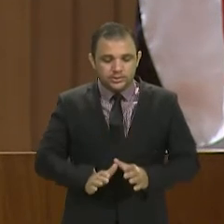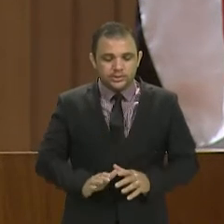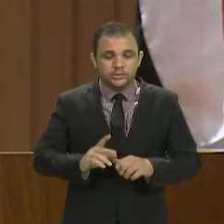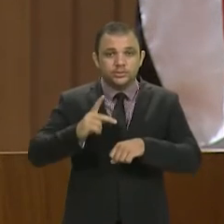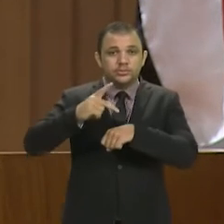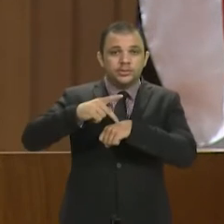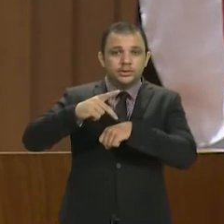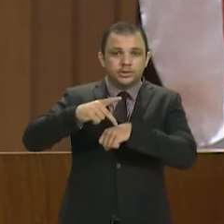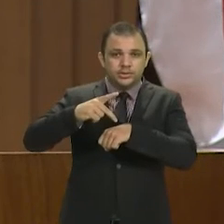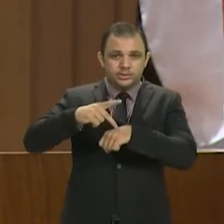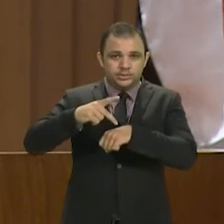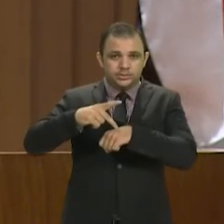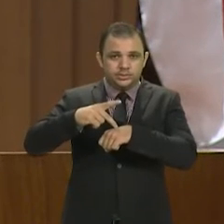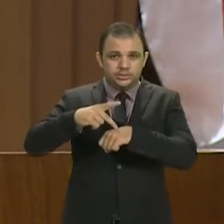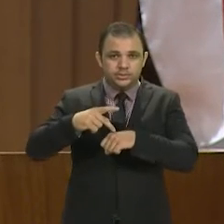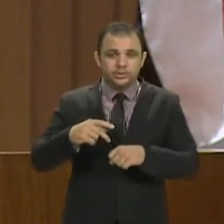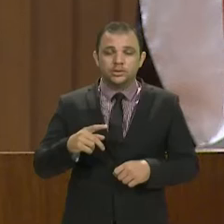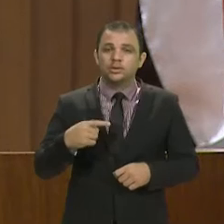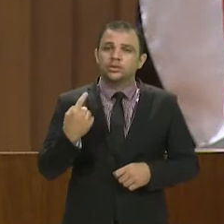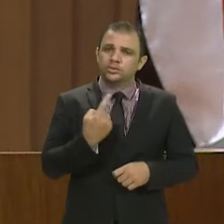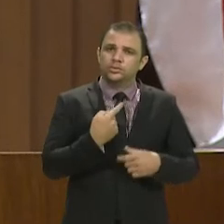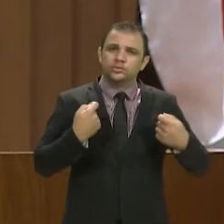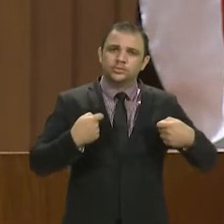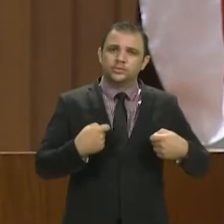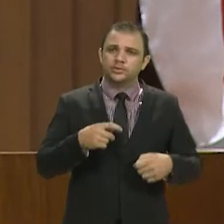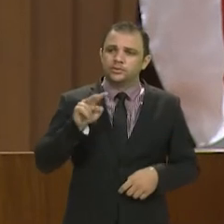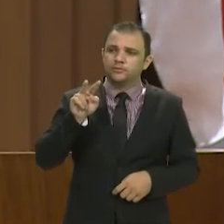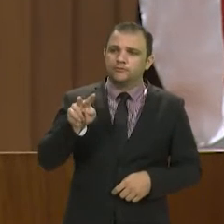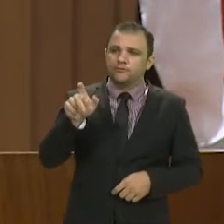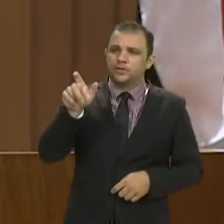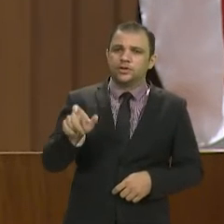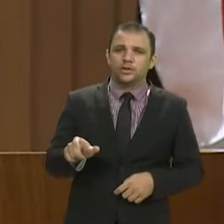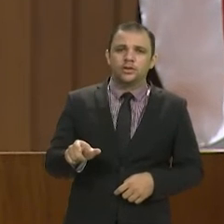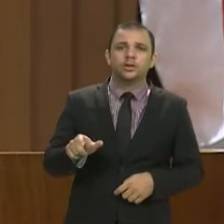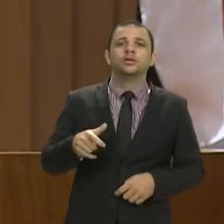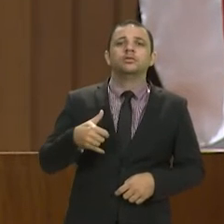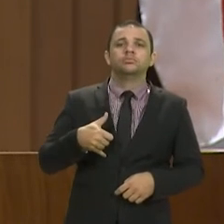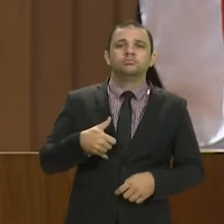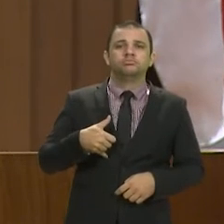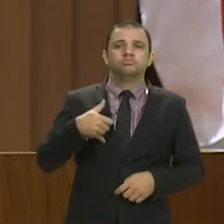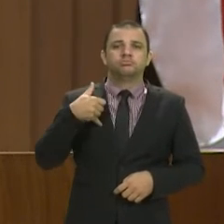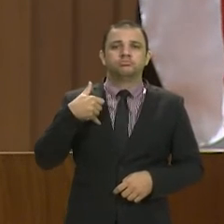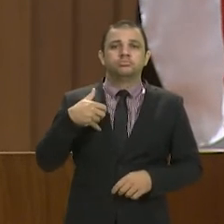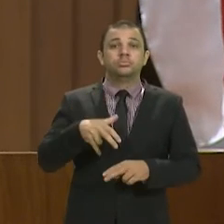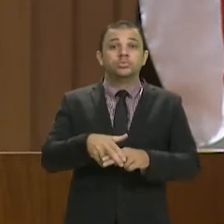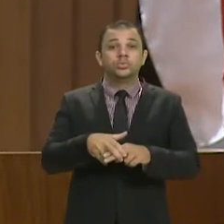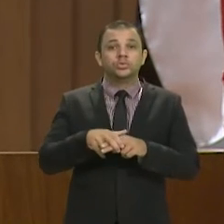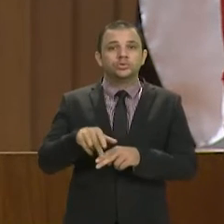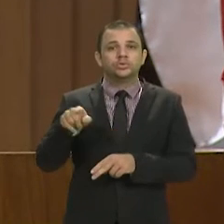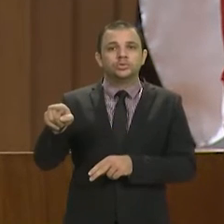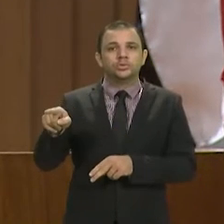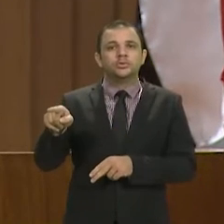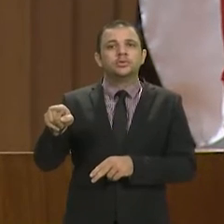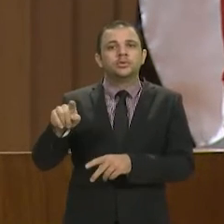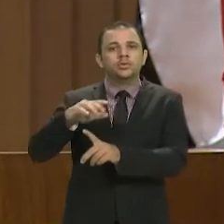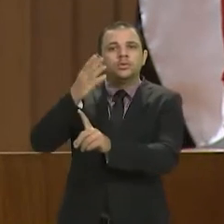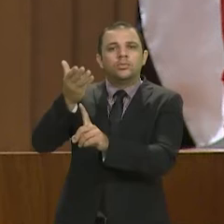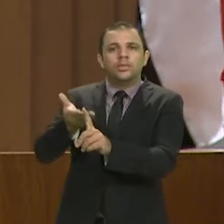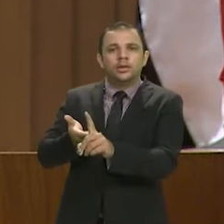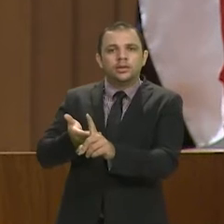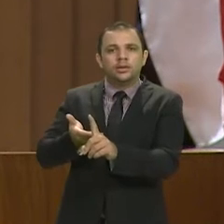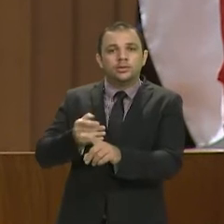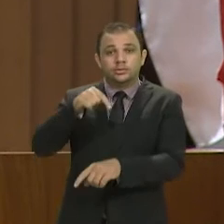e nós temos que ter muito orgulho desse maranhense, que foi reconhecido e homenageado, não só no